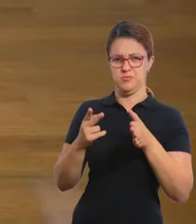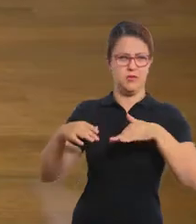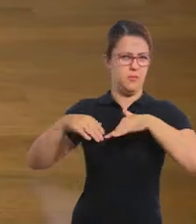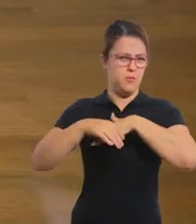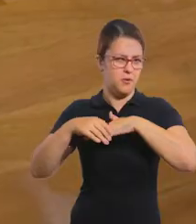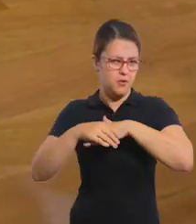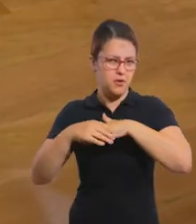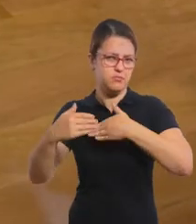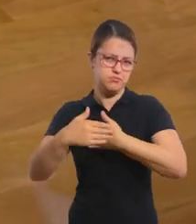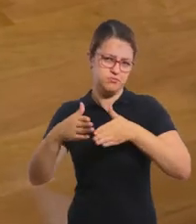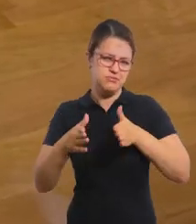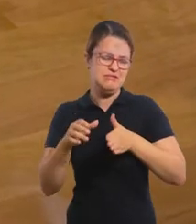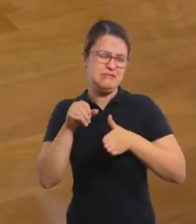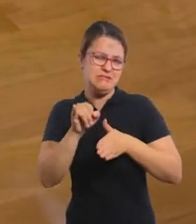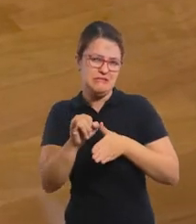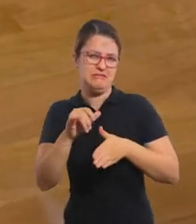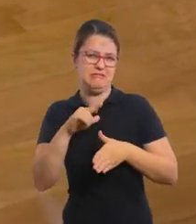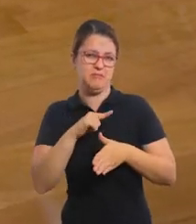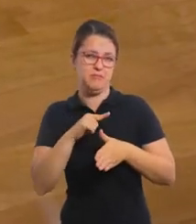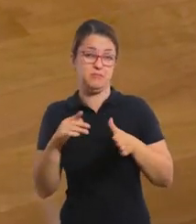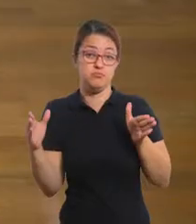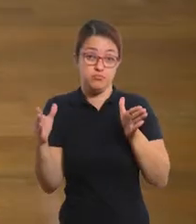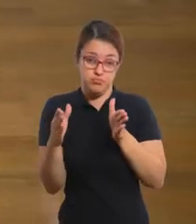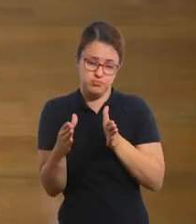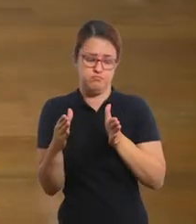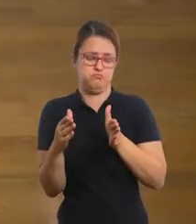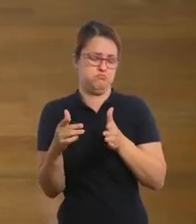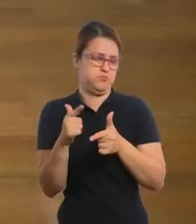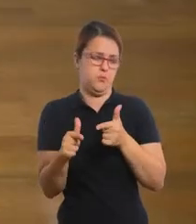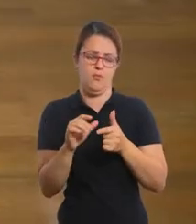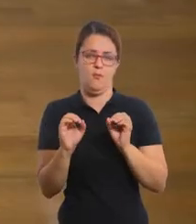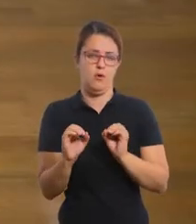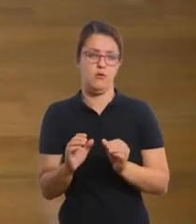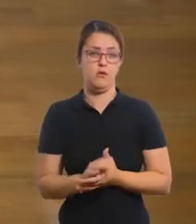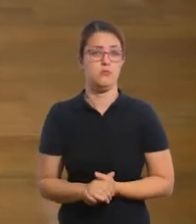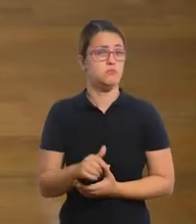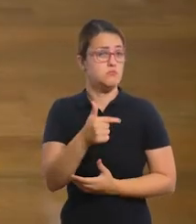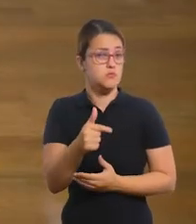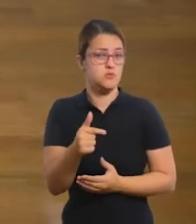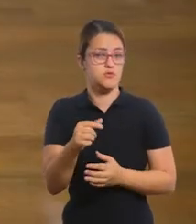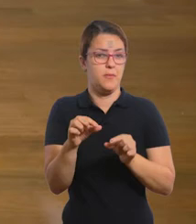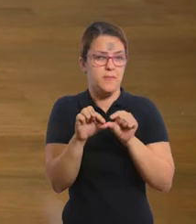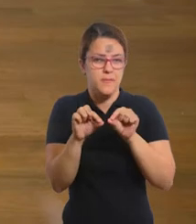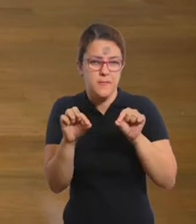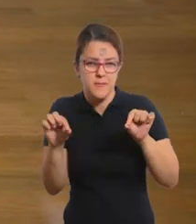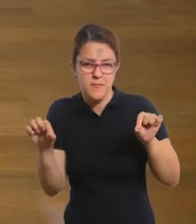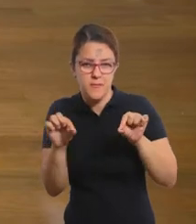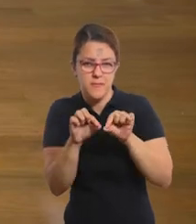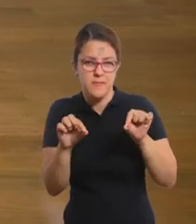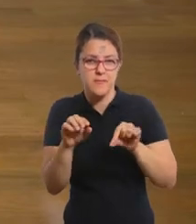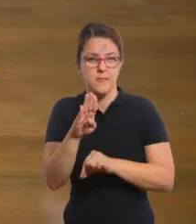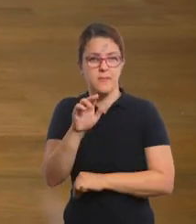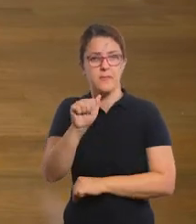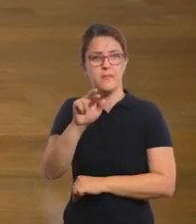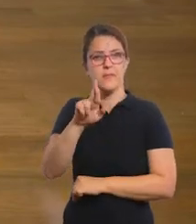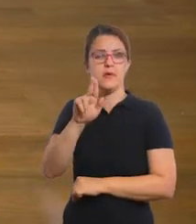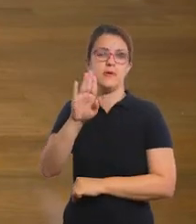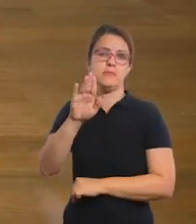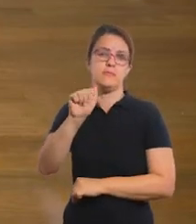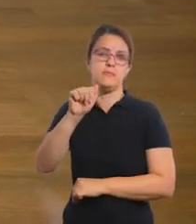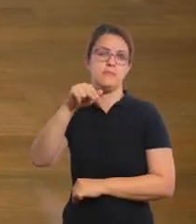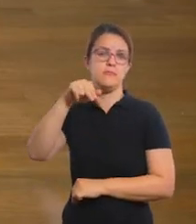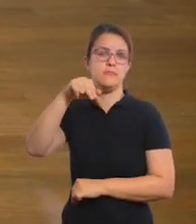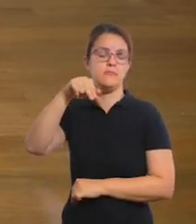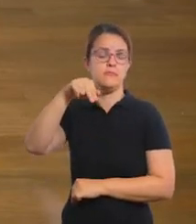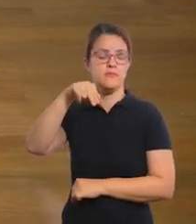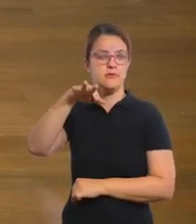de sapato, mas se você tiver uma pequena, tudo bem. Eu não tinha barbante em casa, então eu usei a lã, que é o que eu tinha.